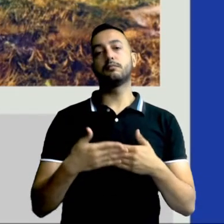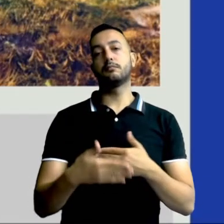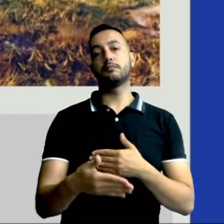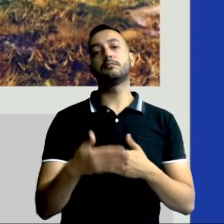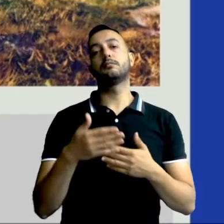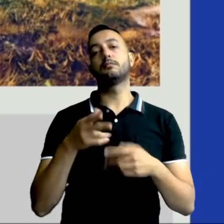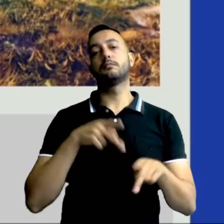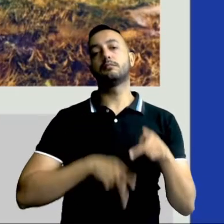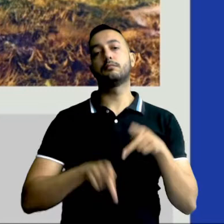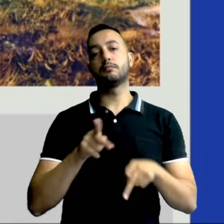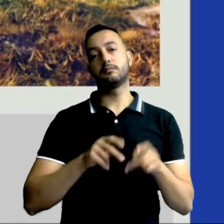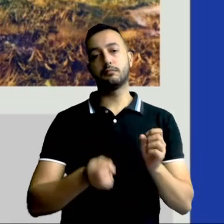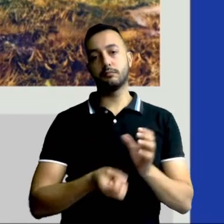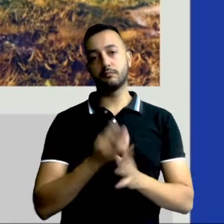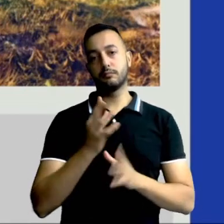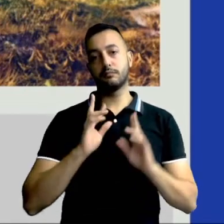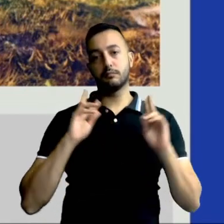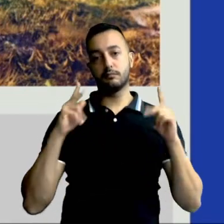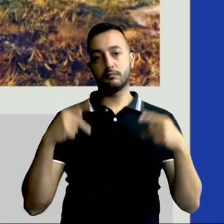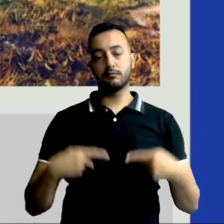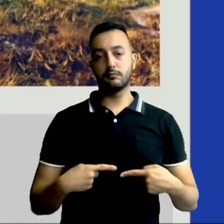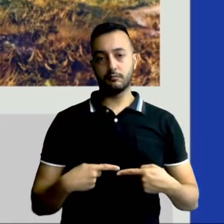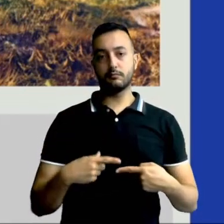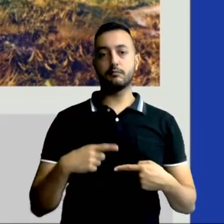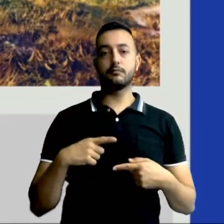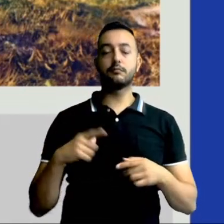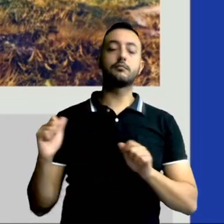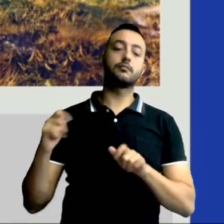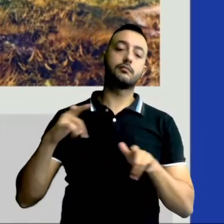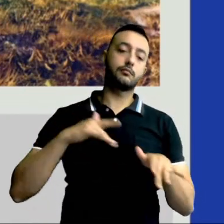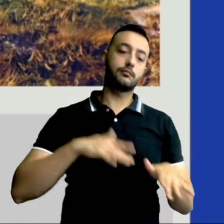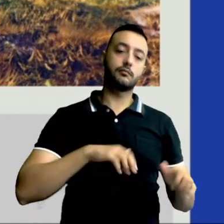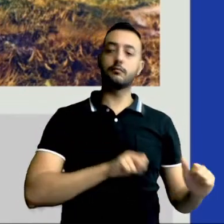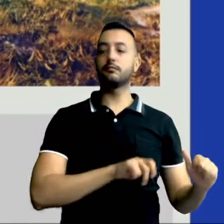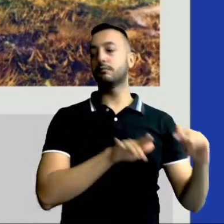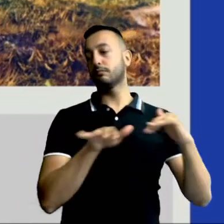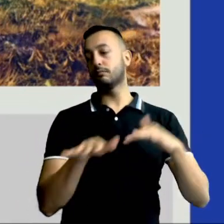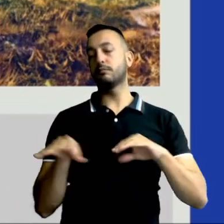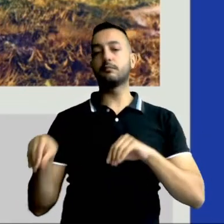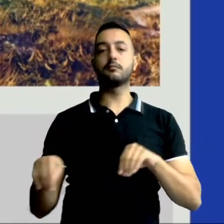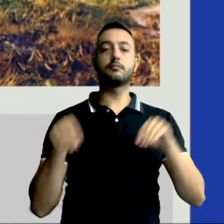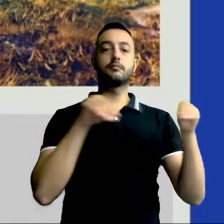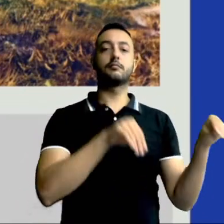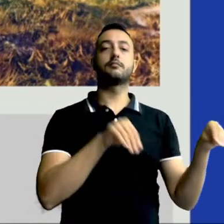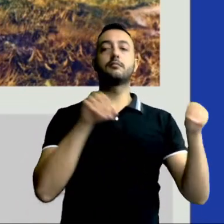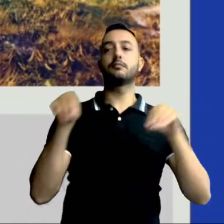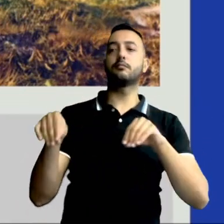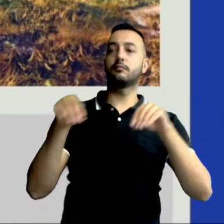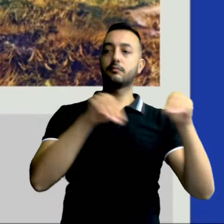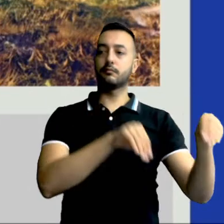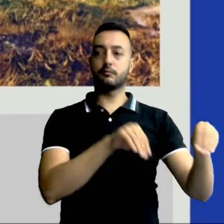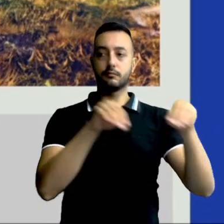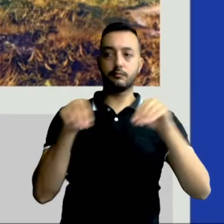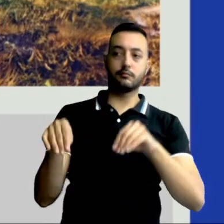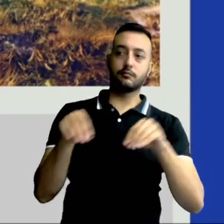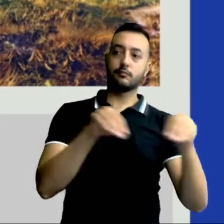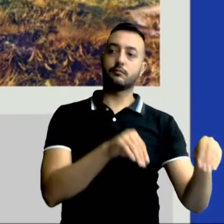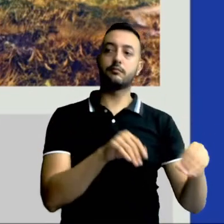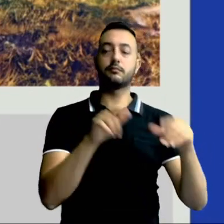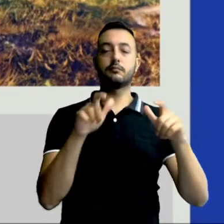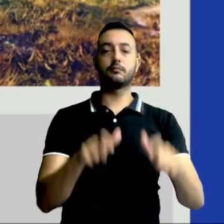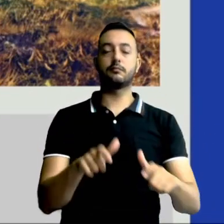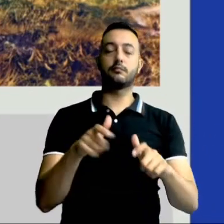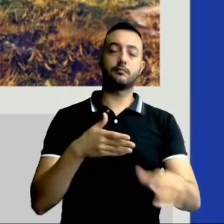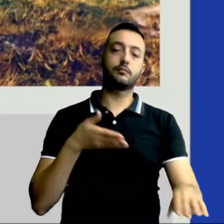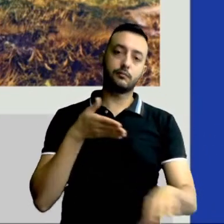início da formação dos povos os seres humanos eram nômades Isto é eles mudavam sempre de lugar então eles iam aquele